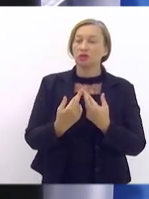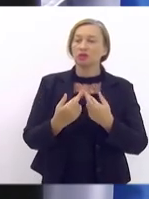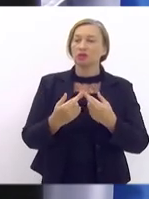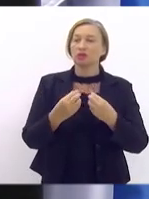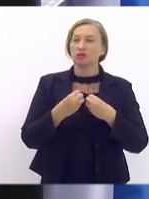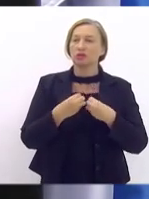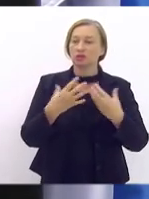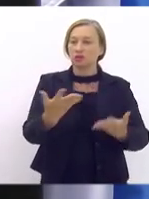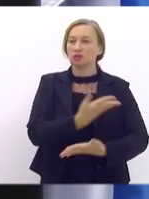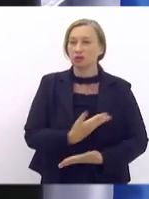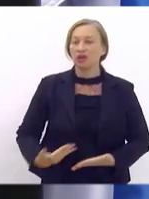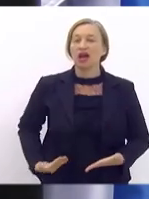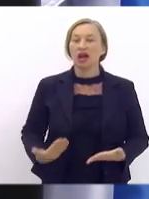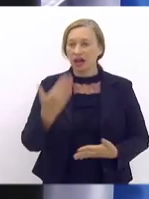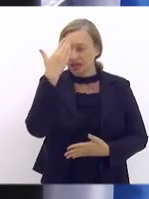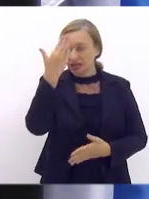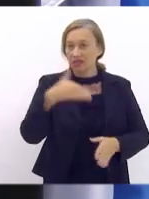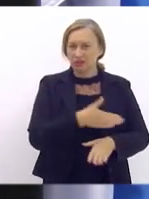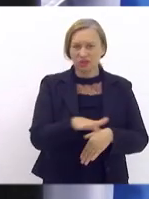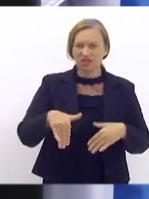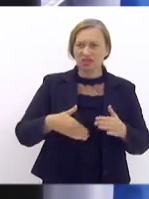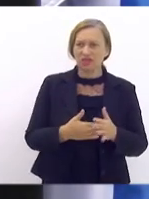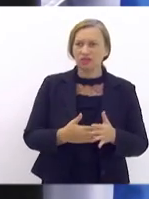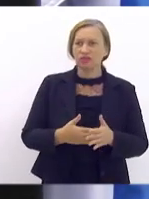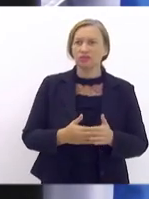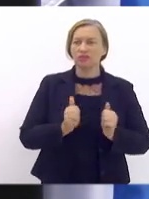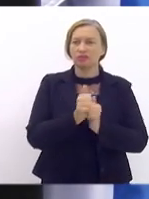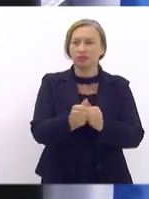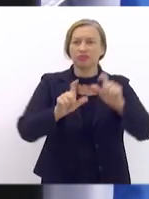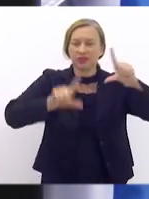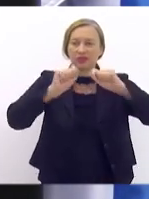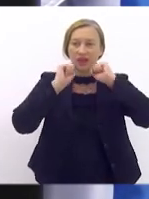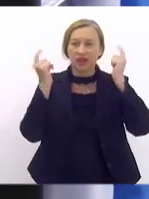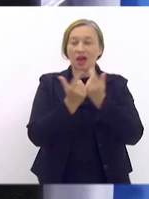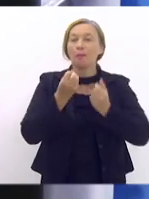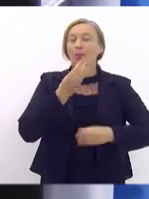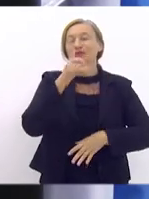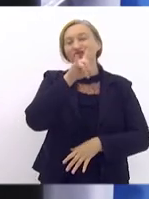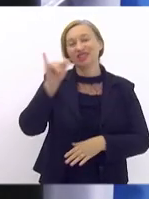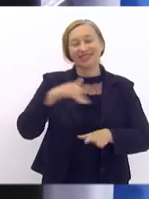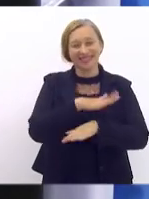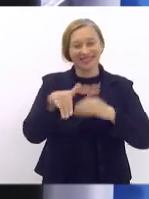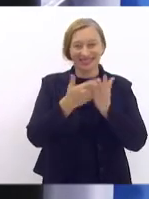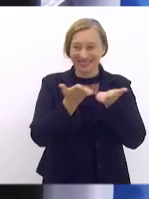pública e agradecendo a todas e todos que nos acompanham pela TV Alerj. Bom dia para todos.